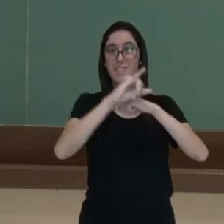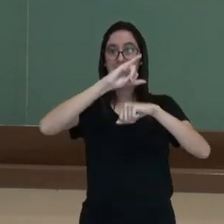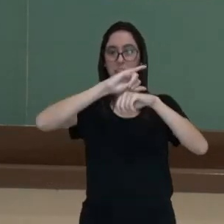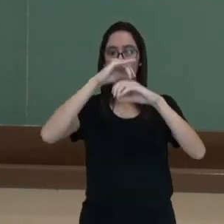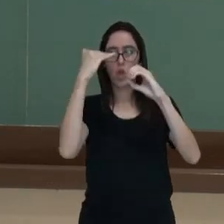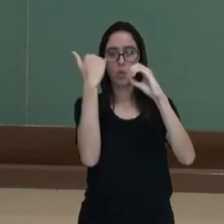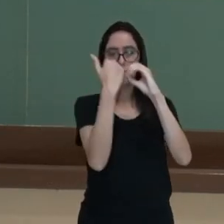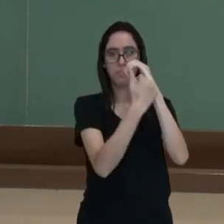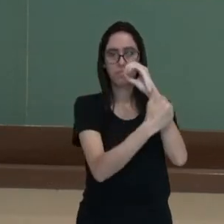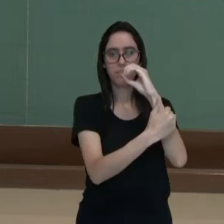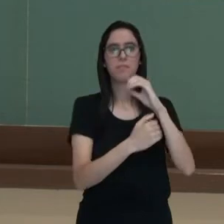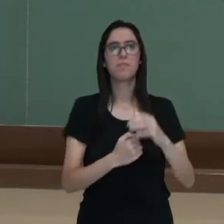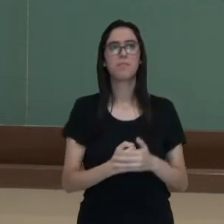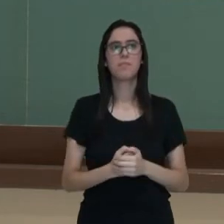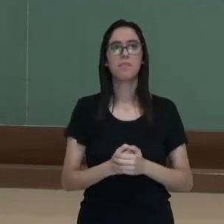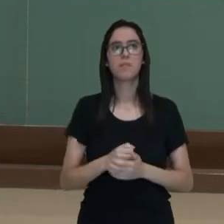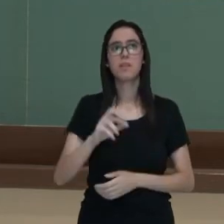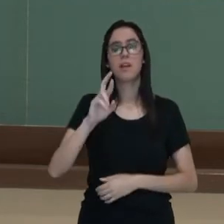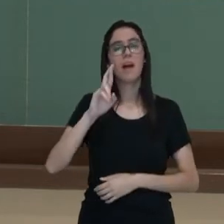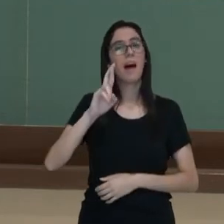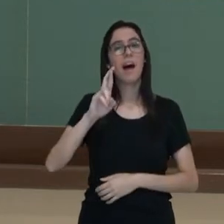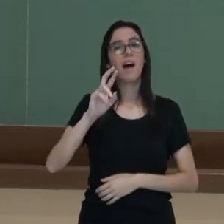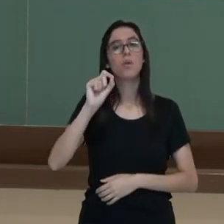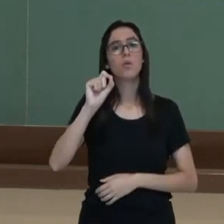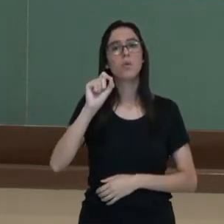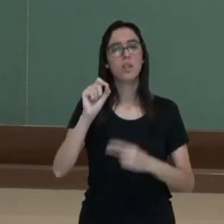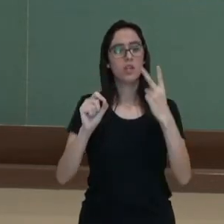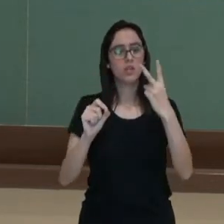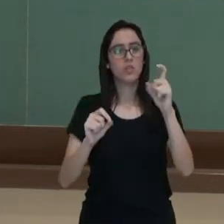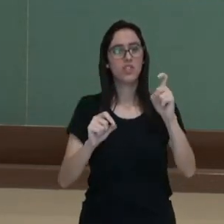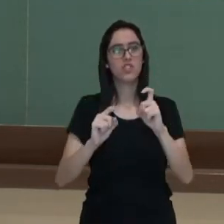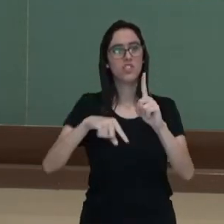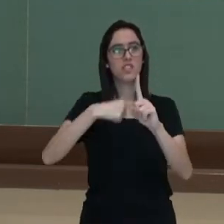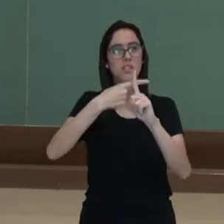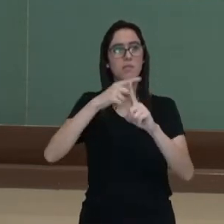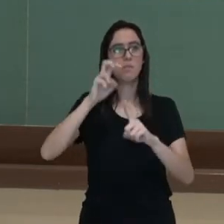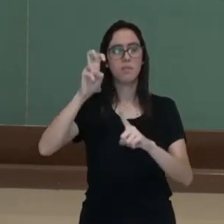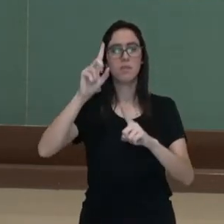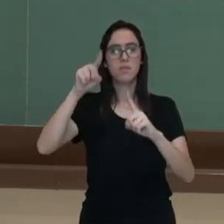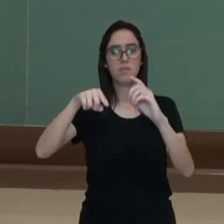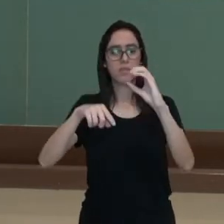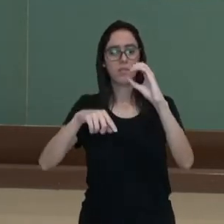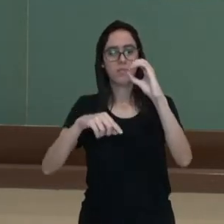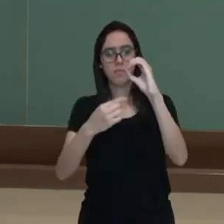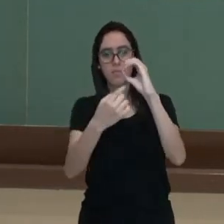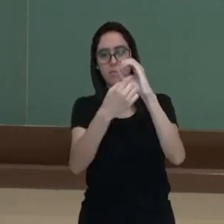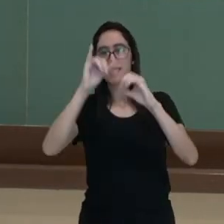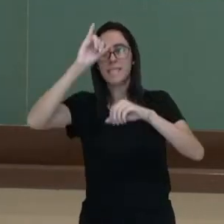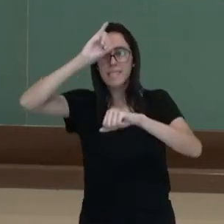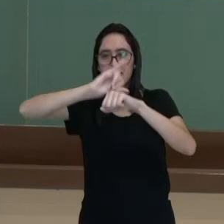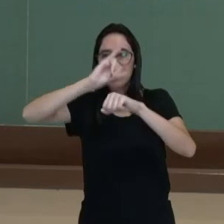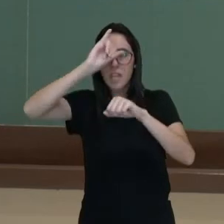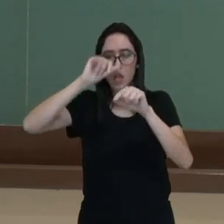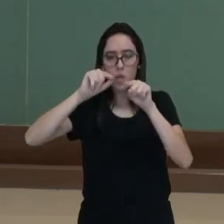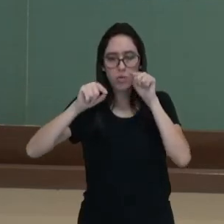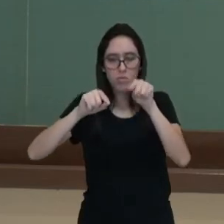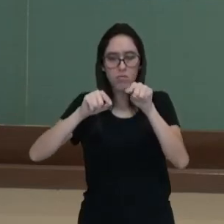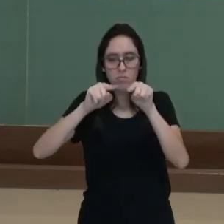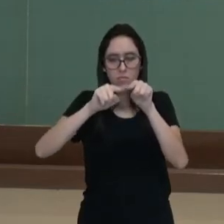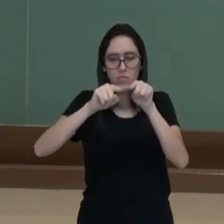E seu raio, 2x mais 5. O que é raio? A distância entre o centro e qualquer ponto da circunferência, é o